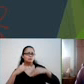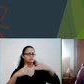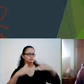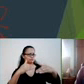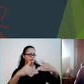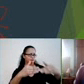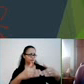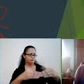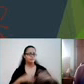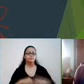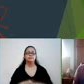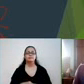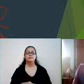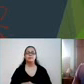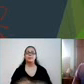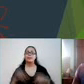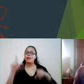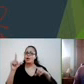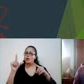por diante.